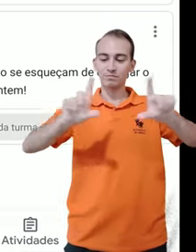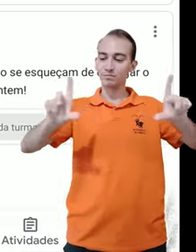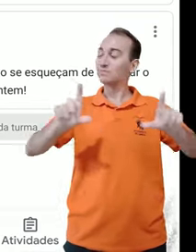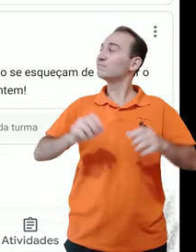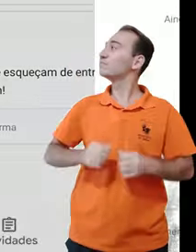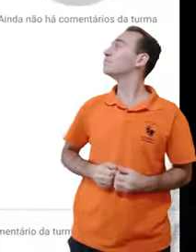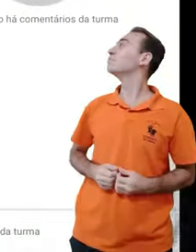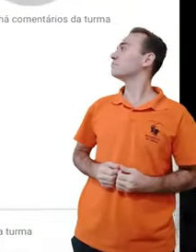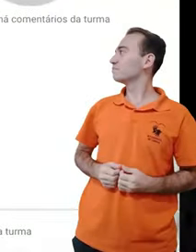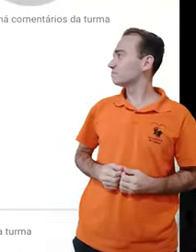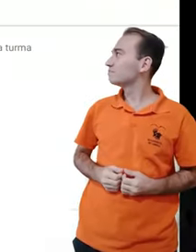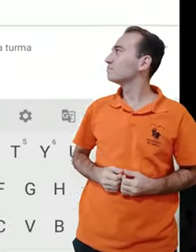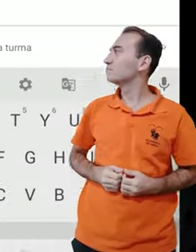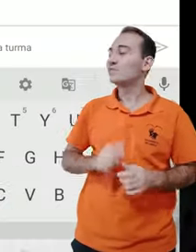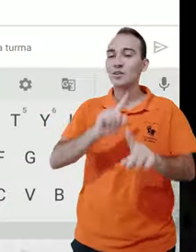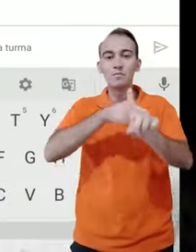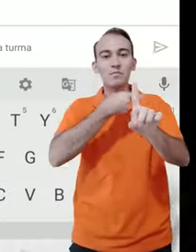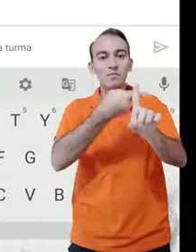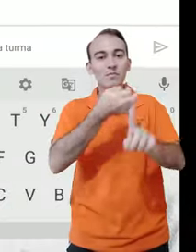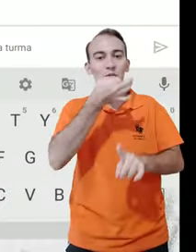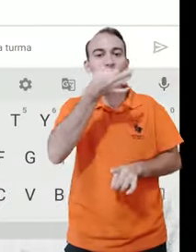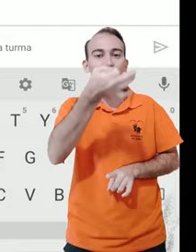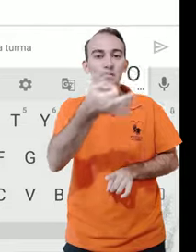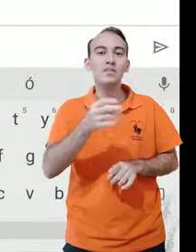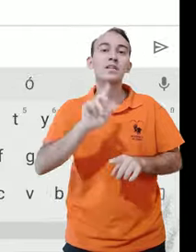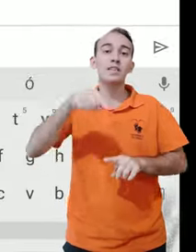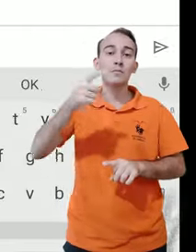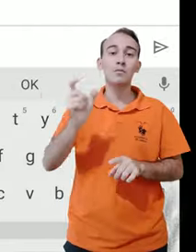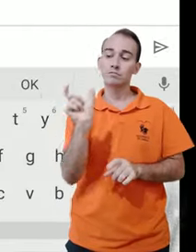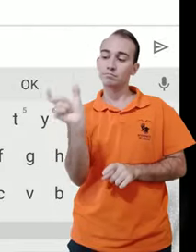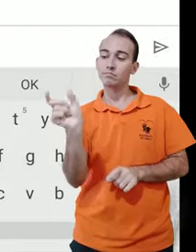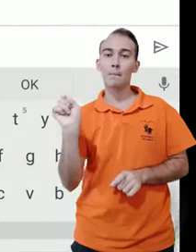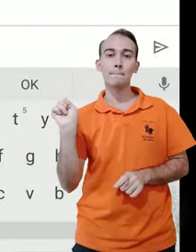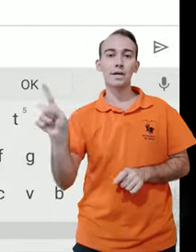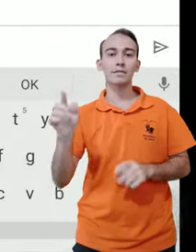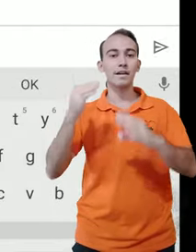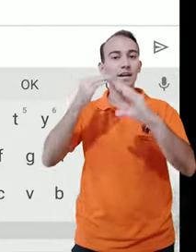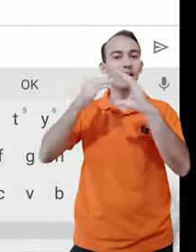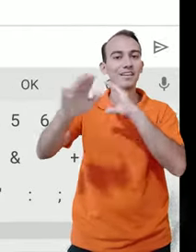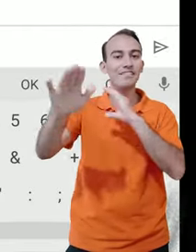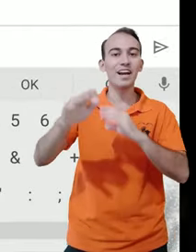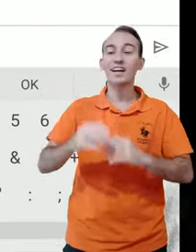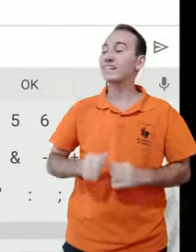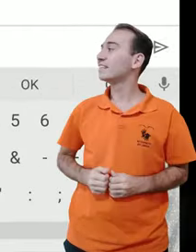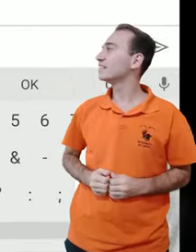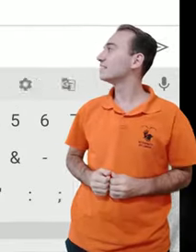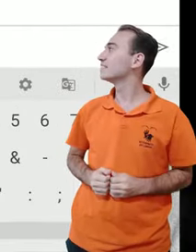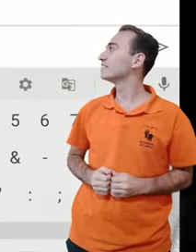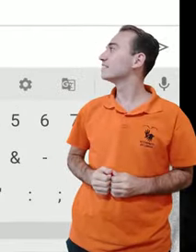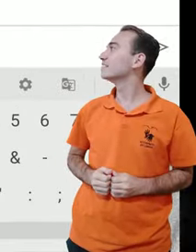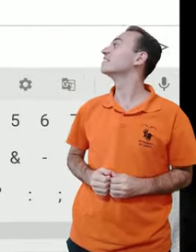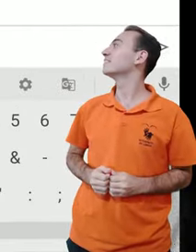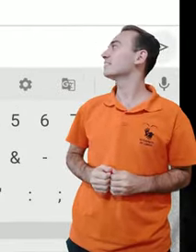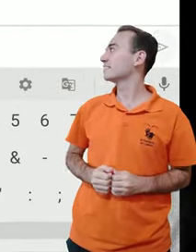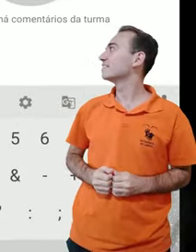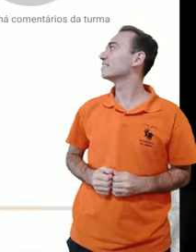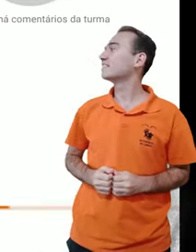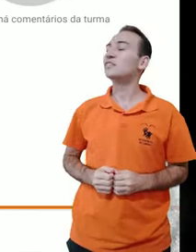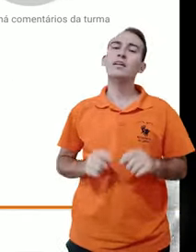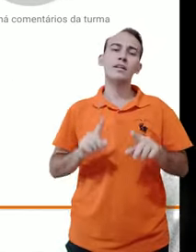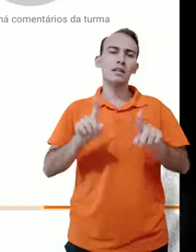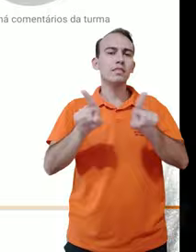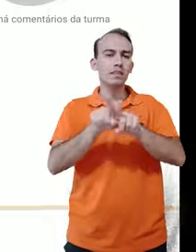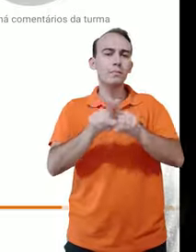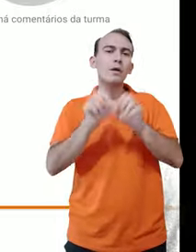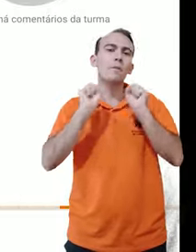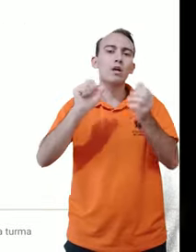clicar na caixa de texto adicionar comentário da tuba depois de escrever a resposta clique no ícone inferior direito para postar